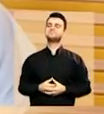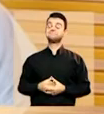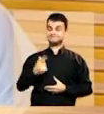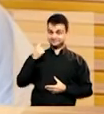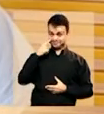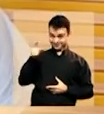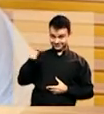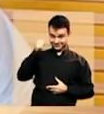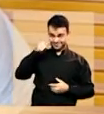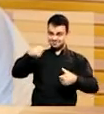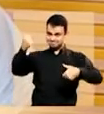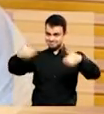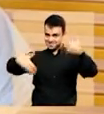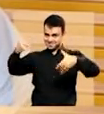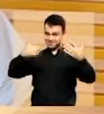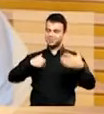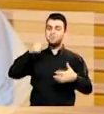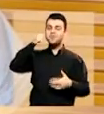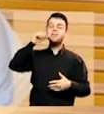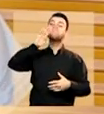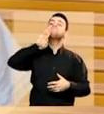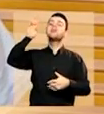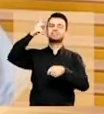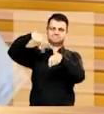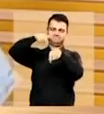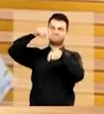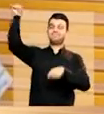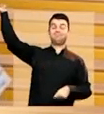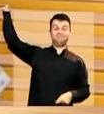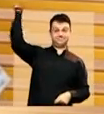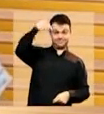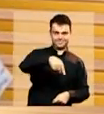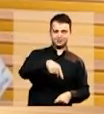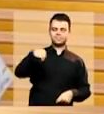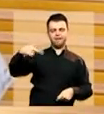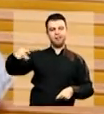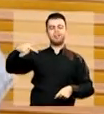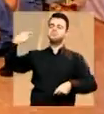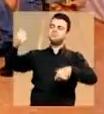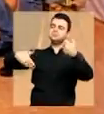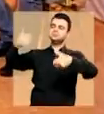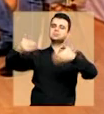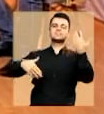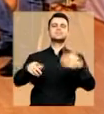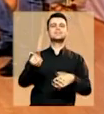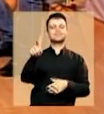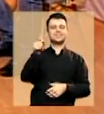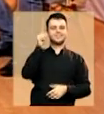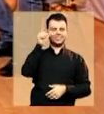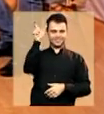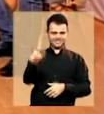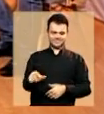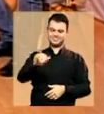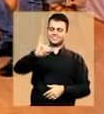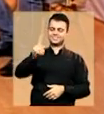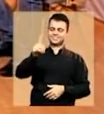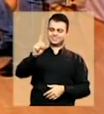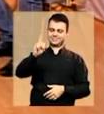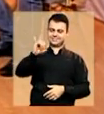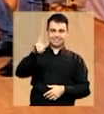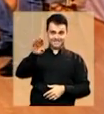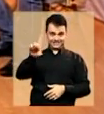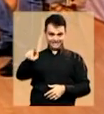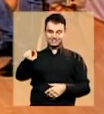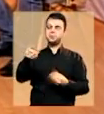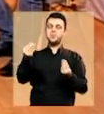de conferir um vídeo, uma intercambiária da Bélgica, contando as experiências dela aqui. A Josi também, antes do vídeo, falou para a gente de como